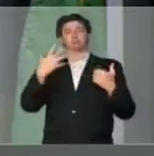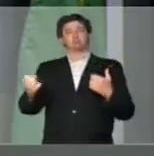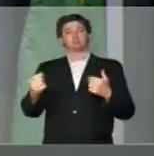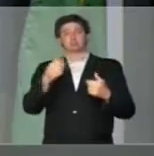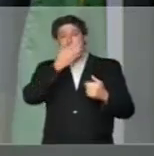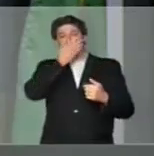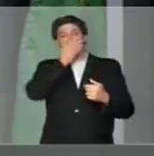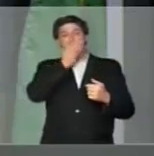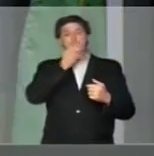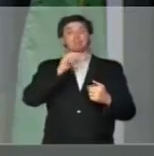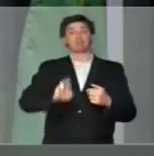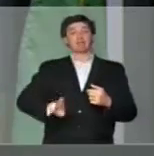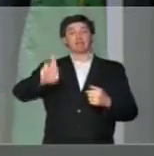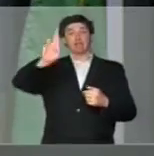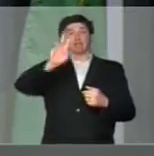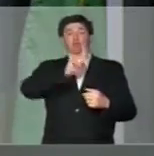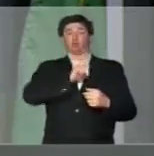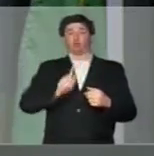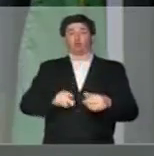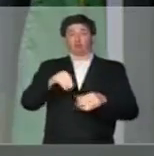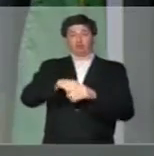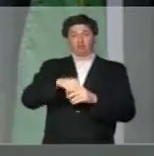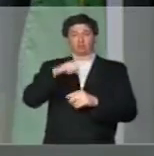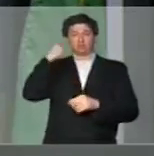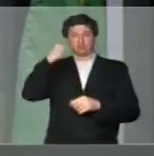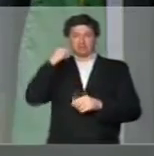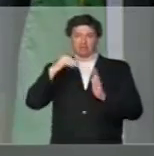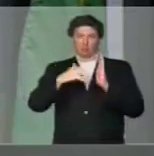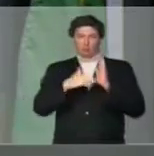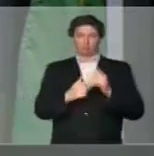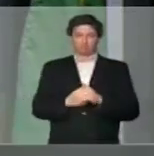responsabilidade de ser o líder do governo no Senado.